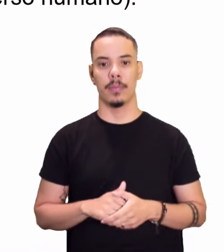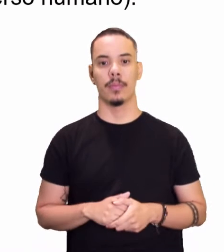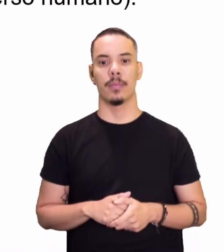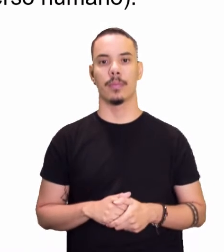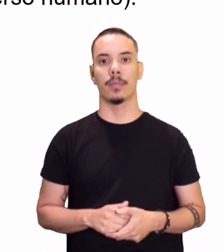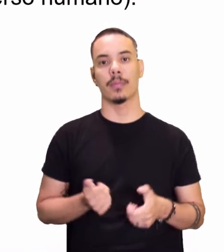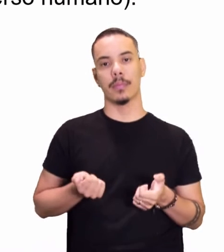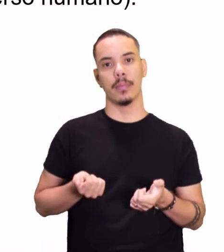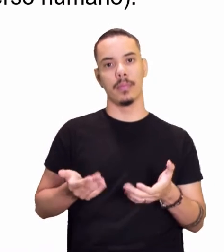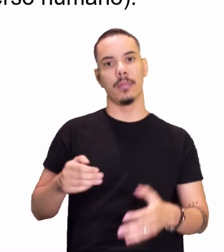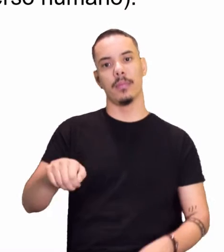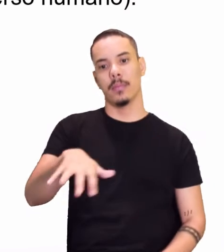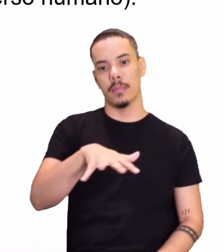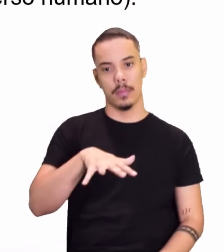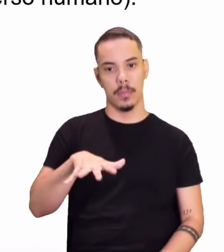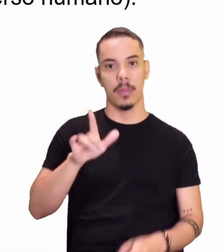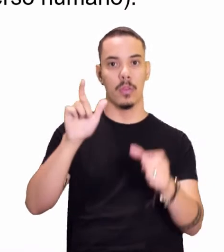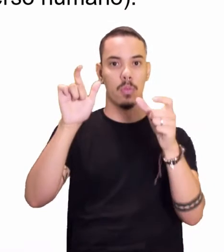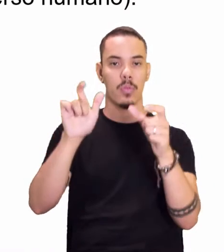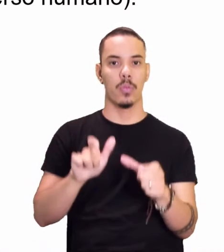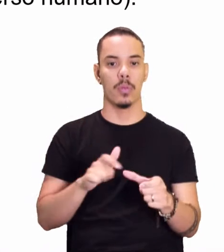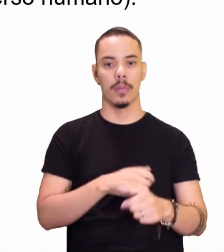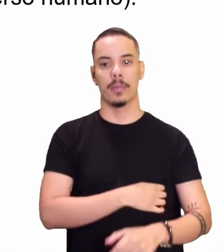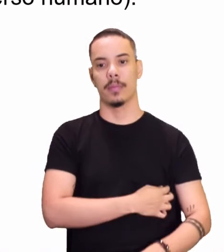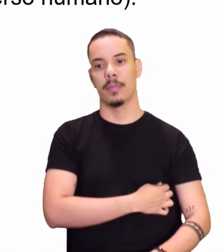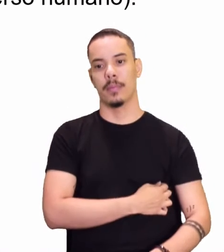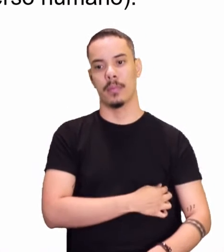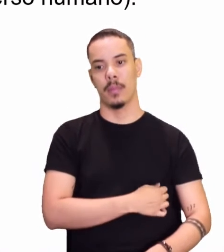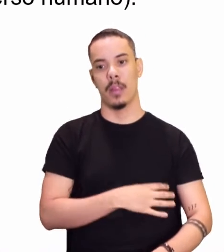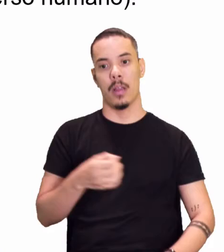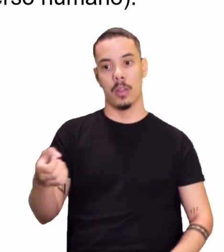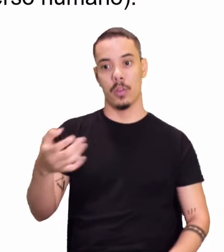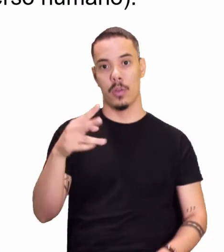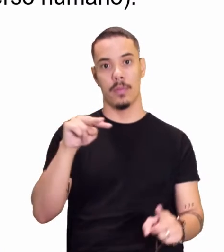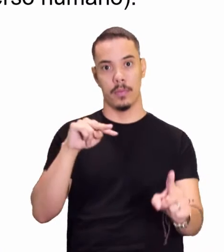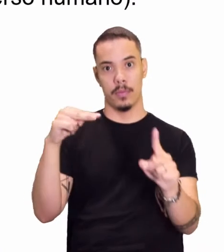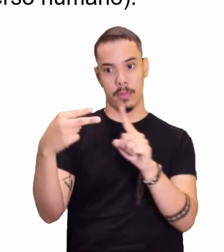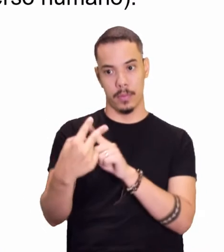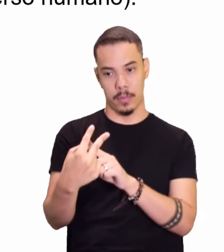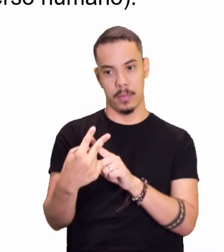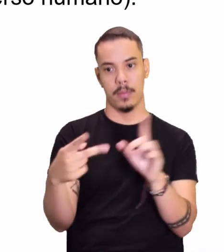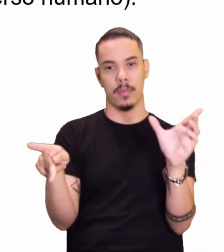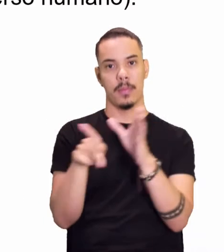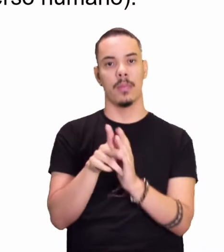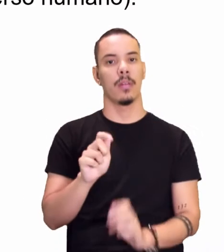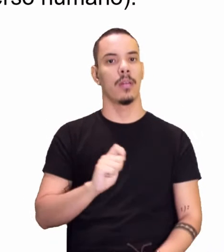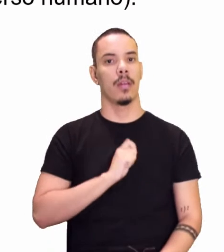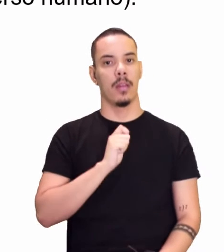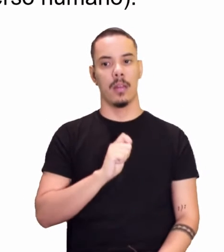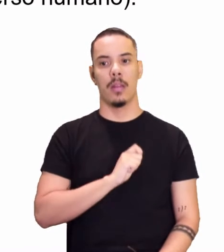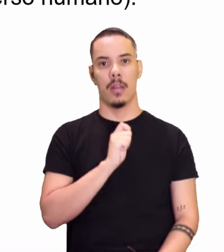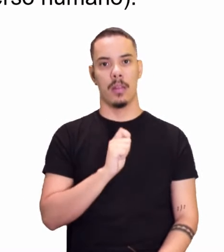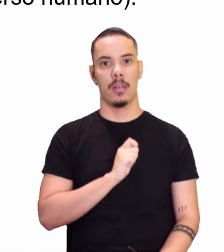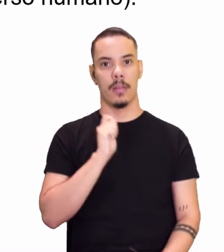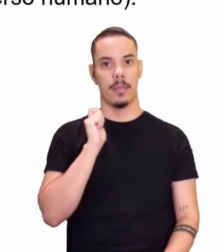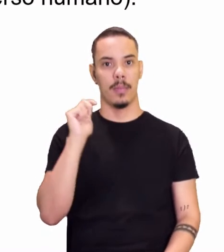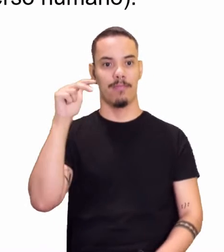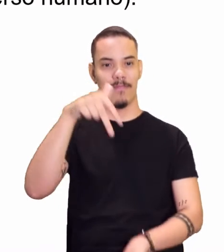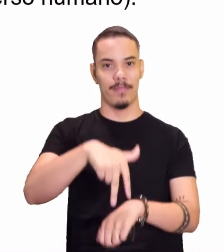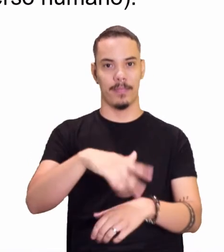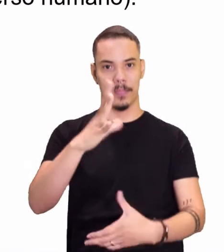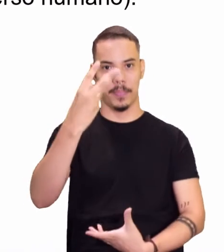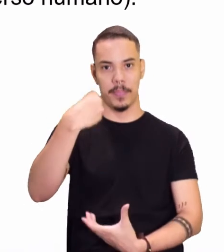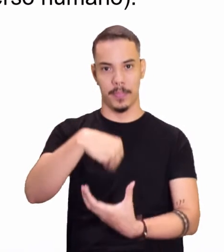deu espaço, deu lugar a quem? A uma nova visão, ou seja, a visão antropocentrista,